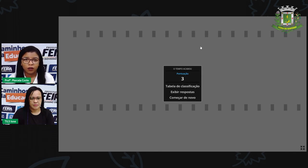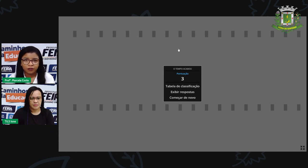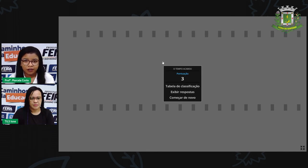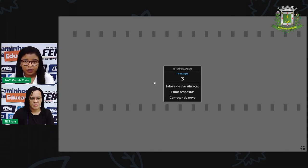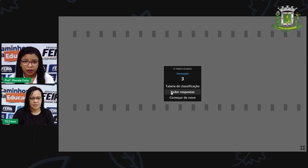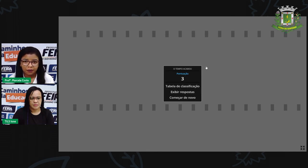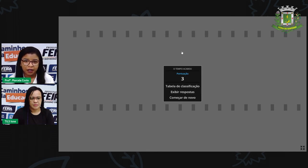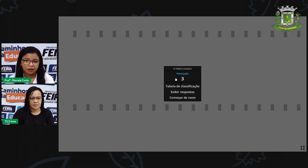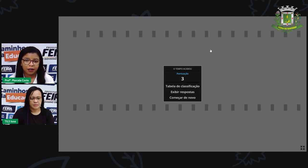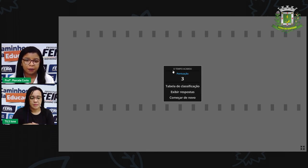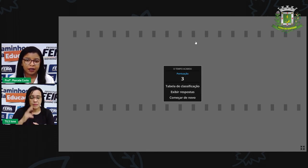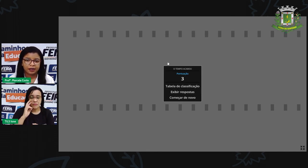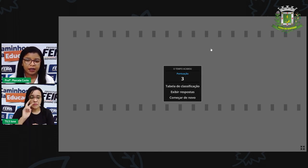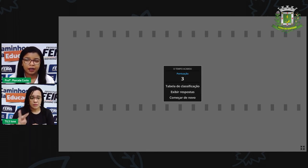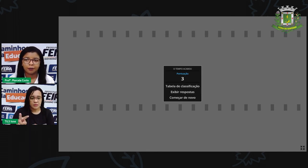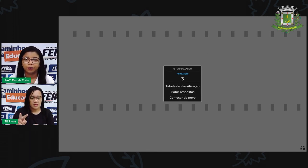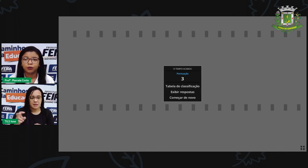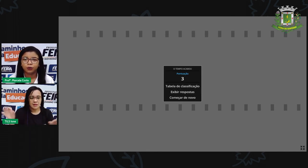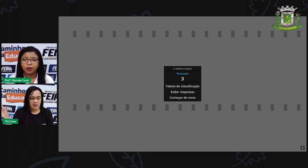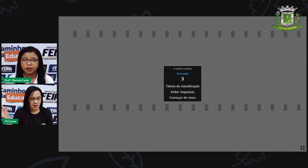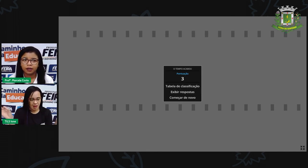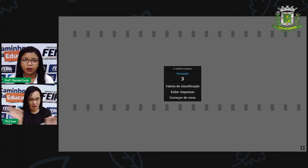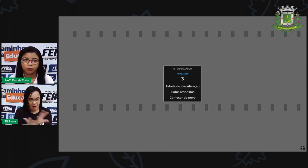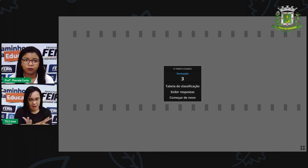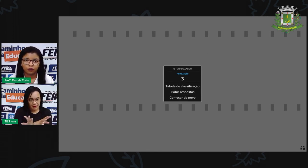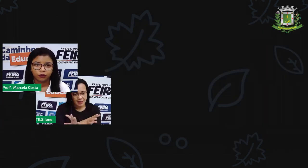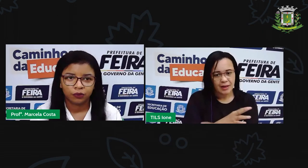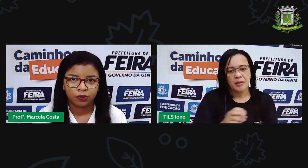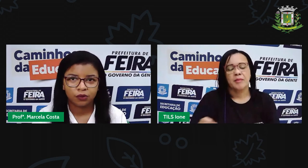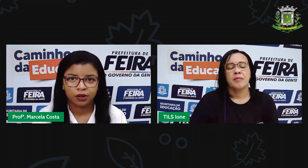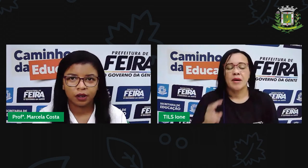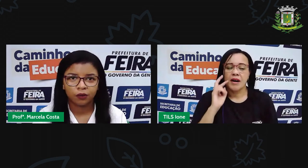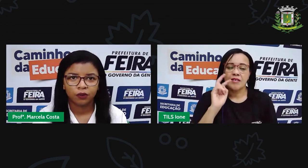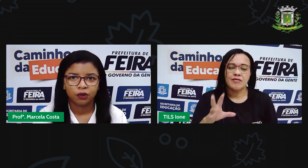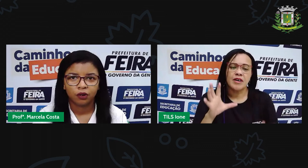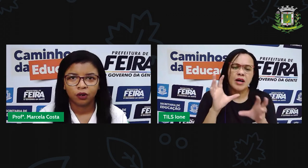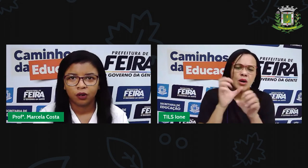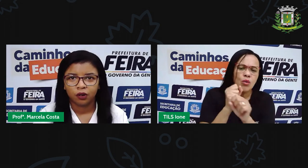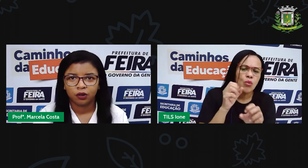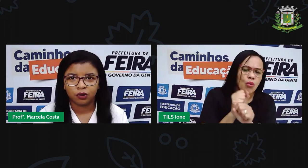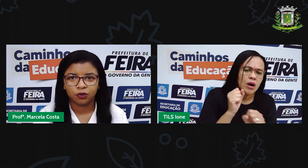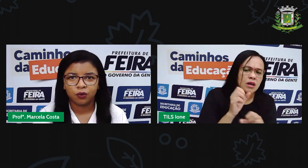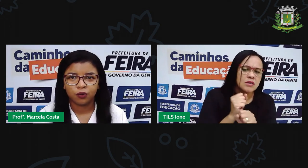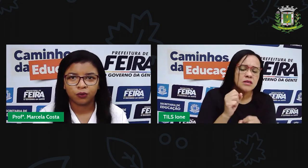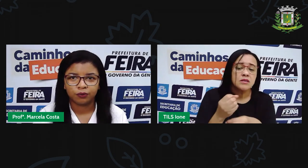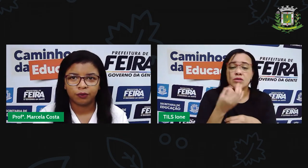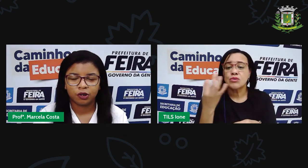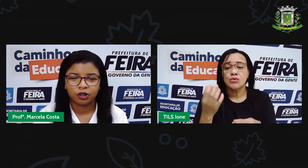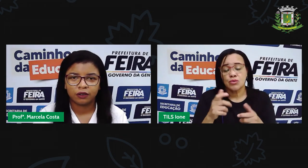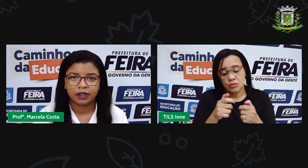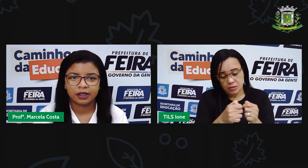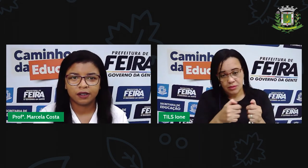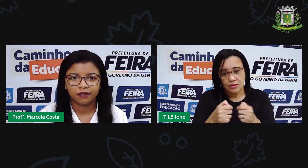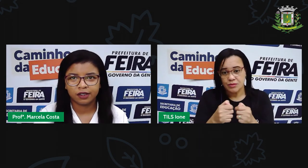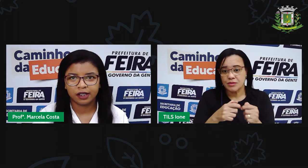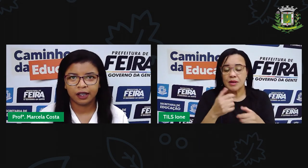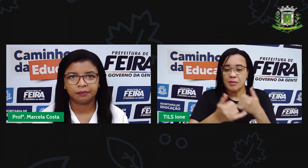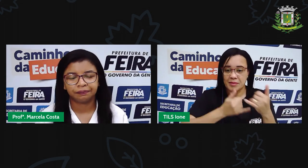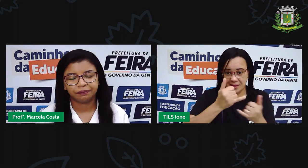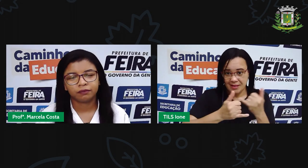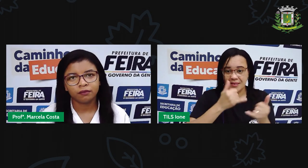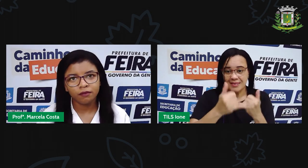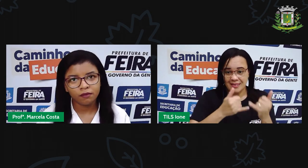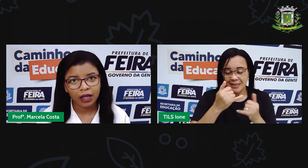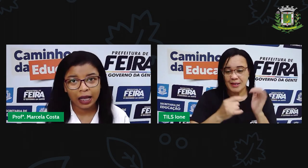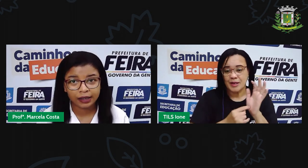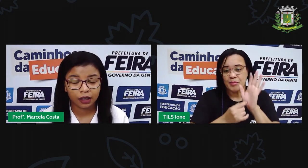Quando você terminar, vai conhecer a pontuação do seu jogo, mostrando ali que você